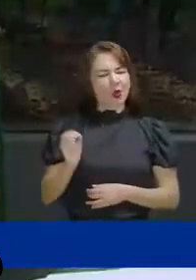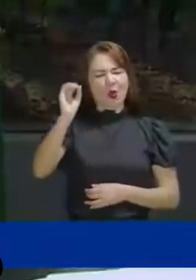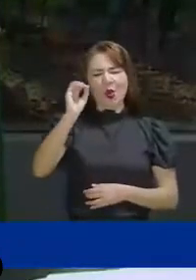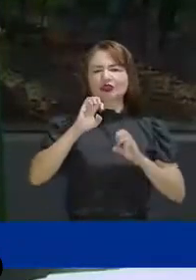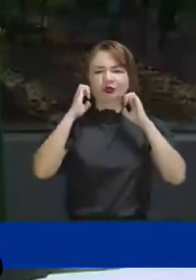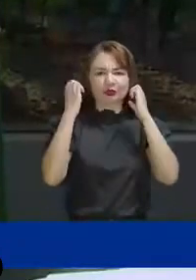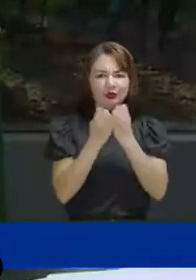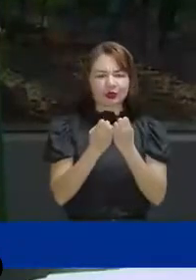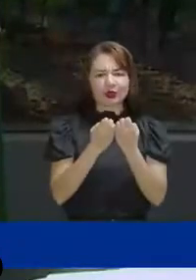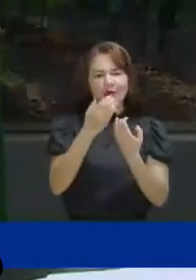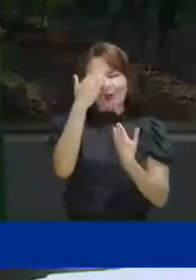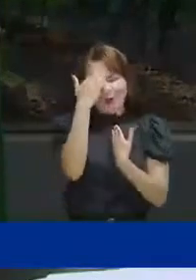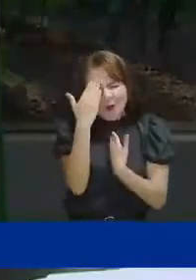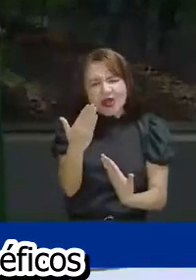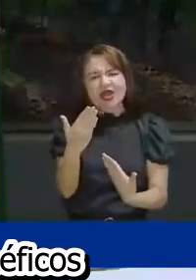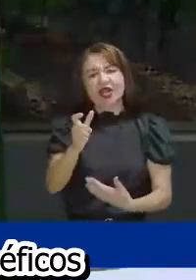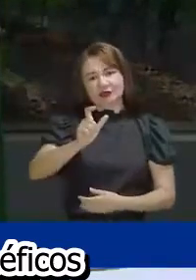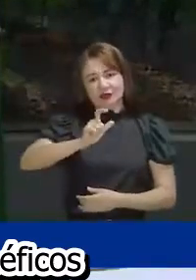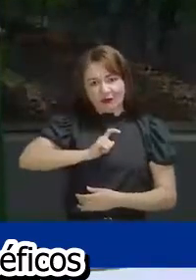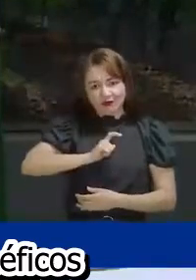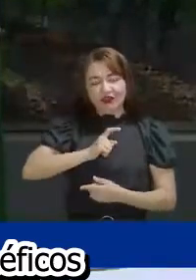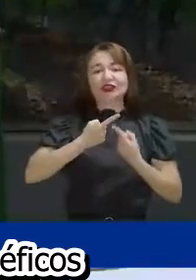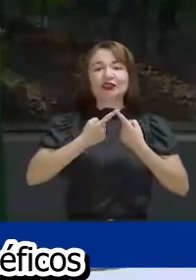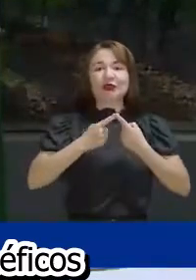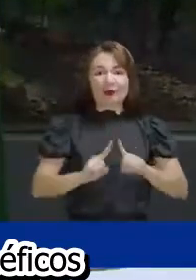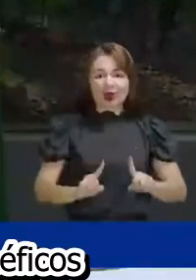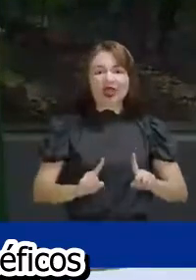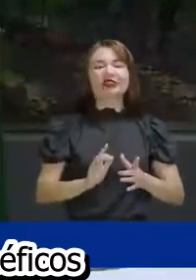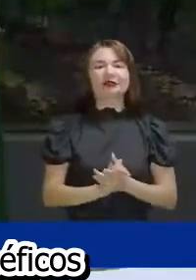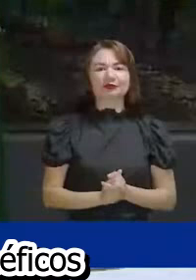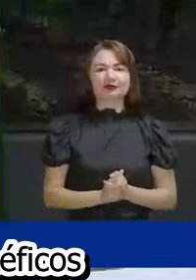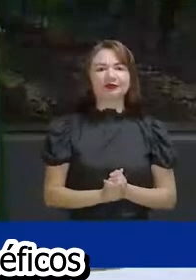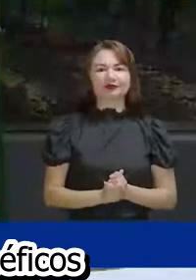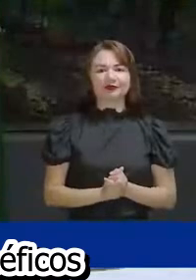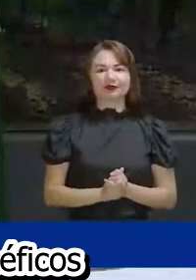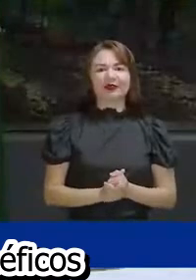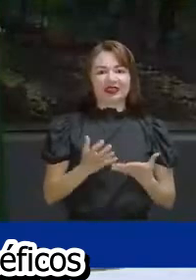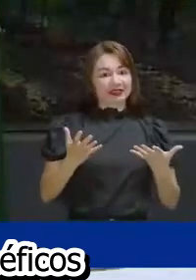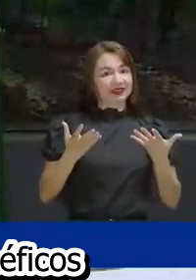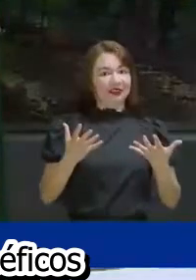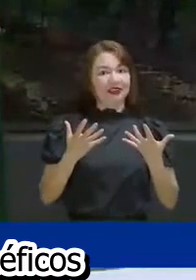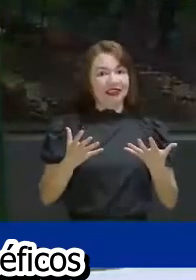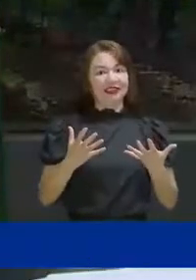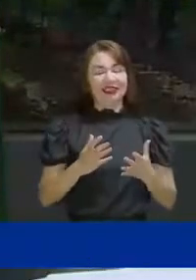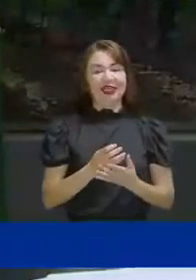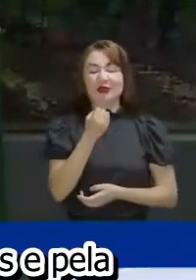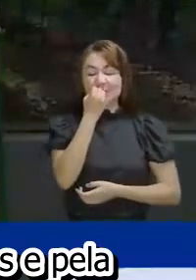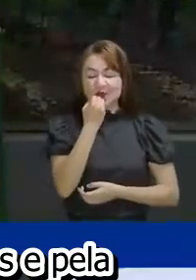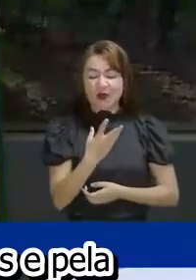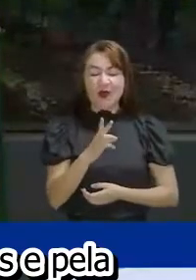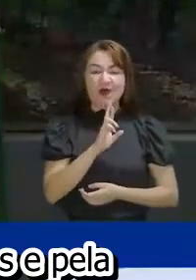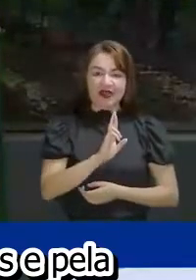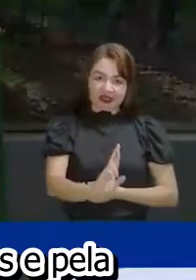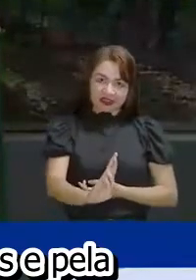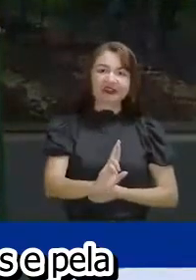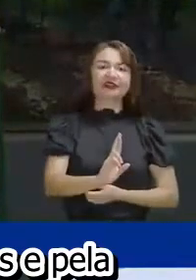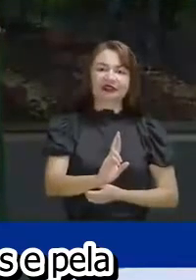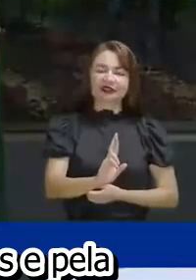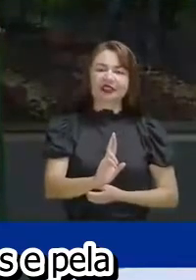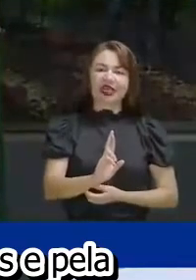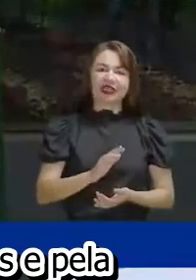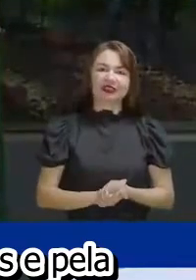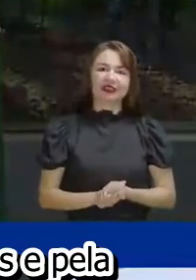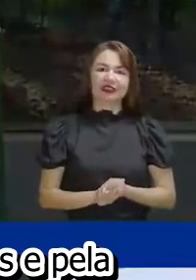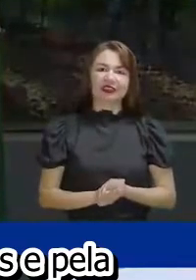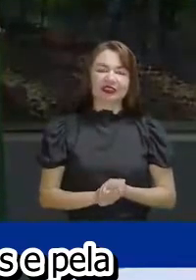enormemente o convite que me foi formulado e, mais uma vez, espero que os resultados sejam benéficos e sejam muito gratificantes para